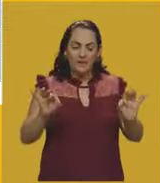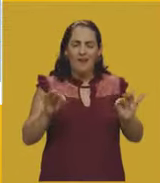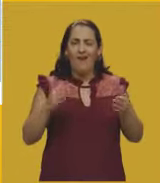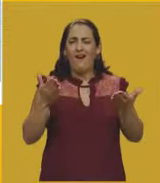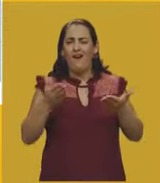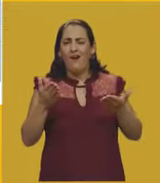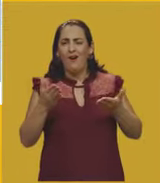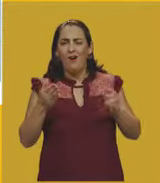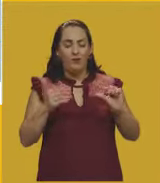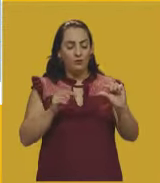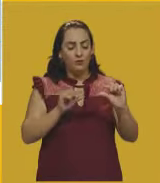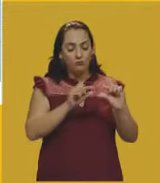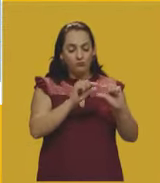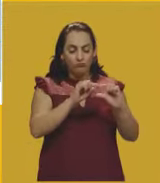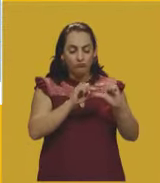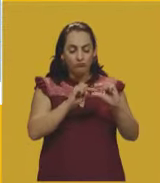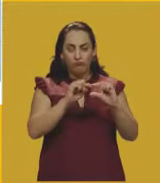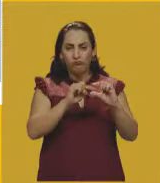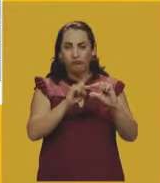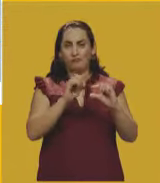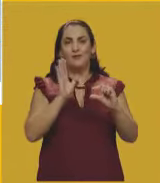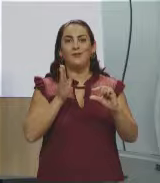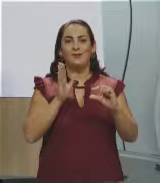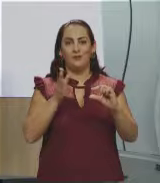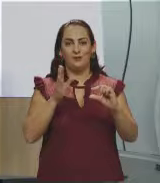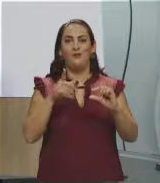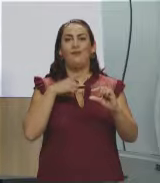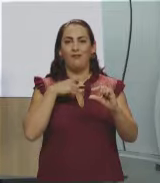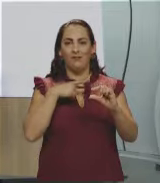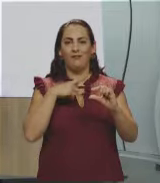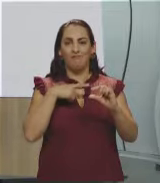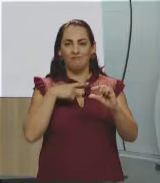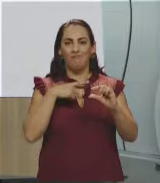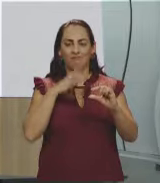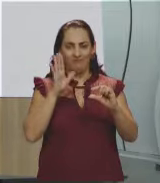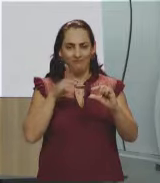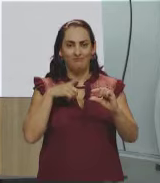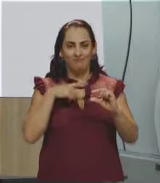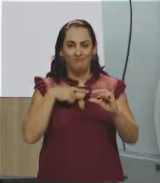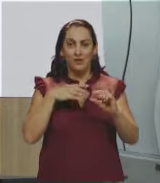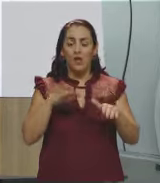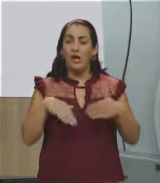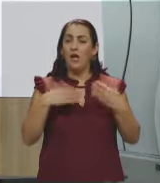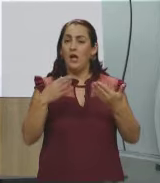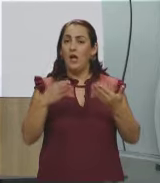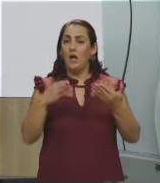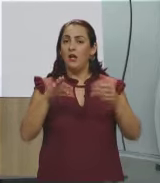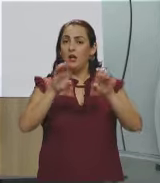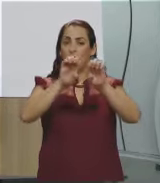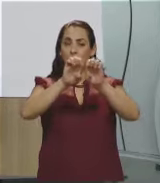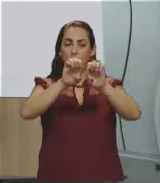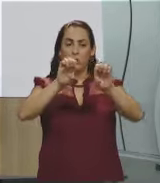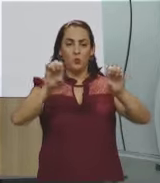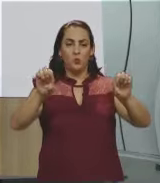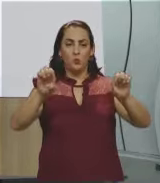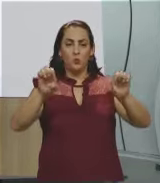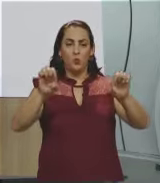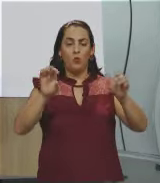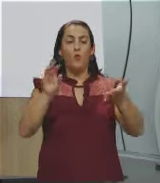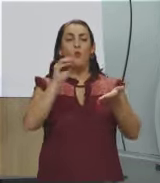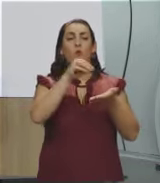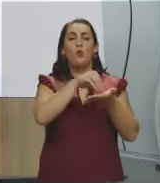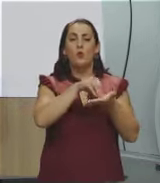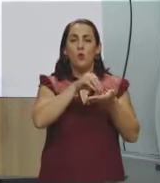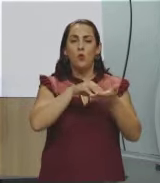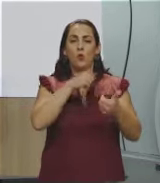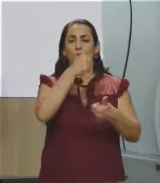no enunciado. Então, o que eu vou fazer agora? Eu vou pegar aquela expressão matemática e vou aplicá-la, substituindo, obviamente,